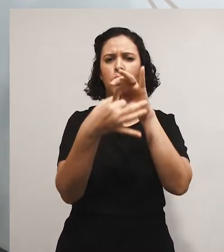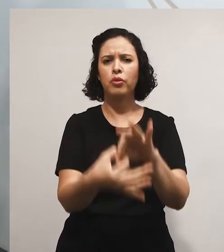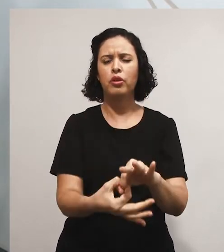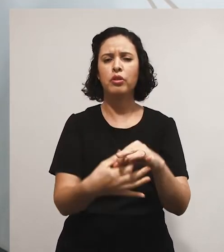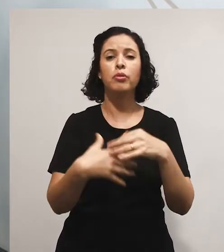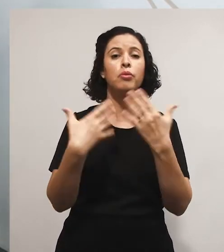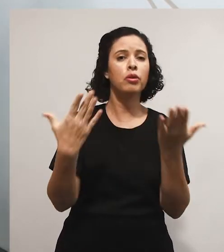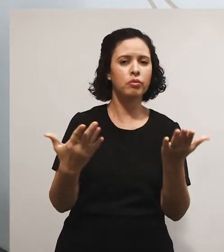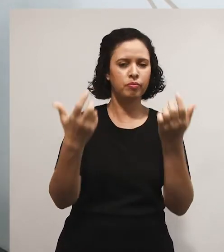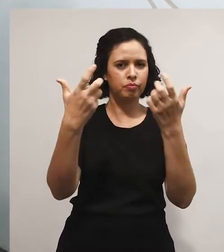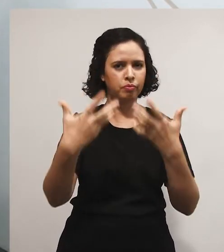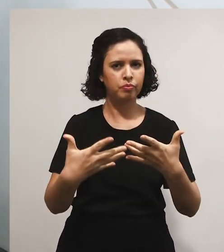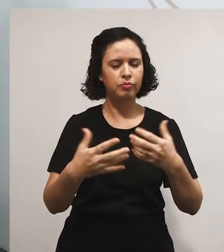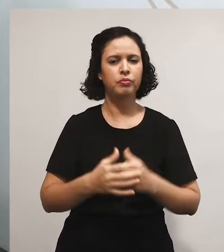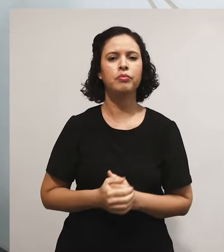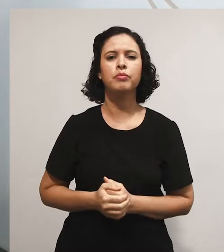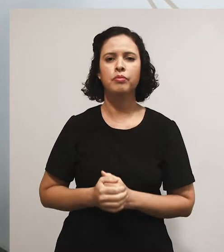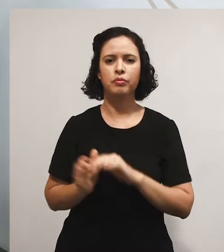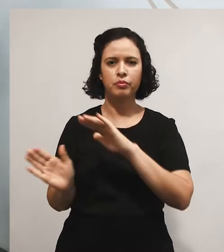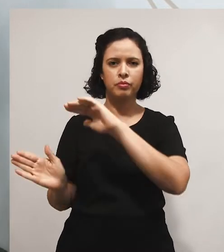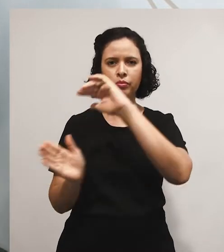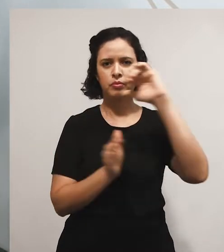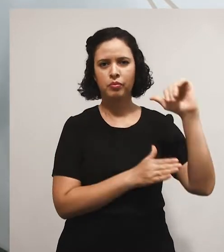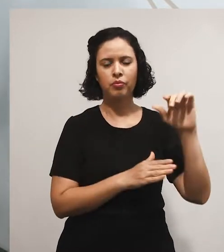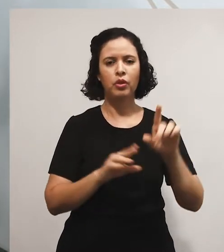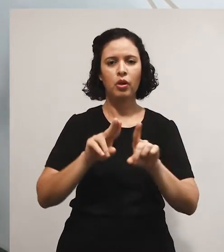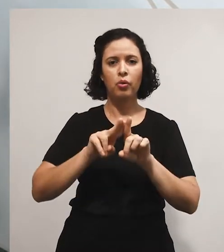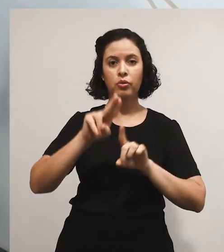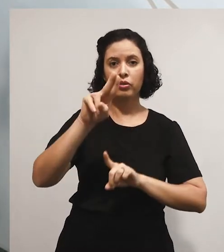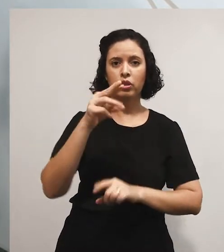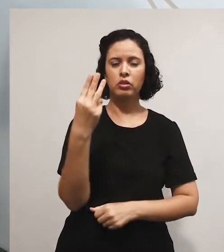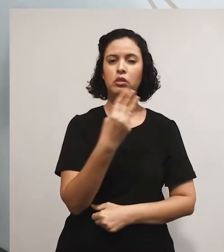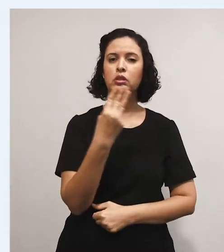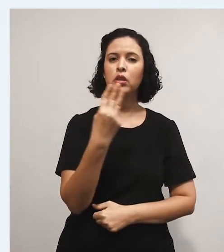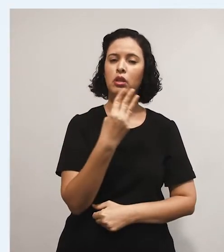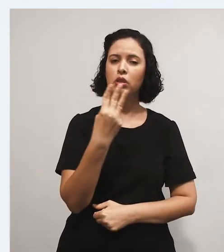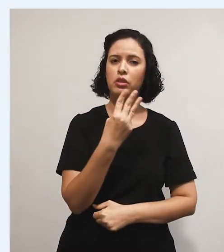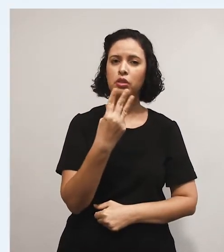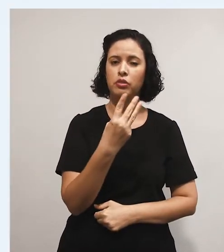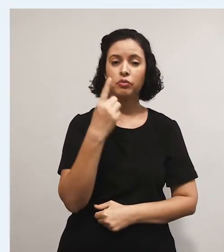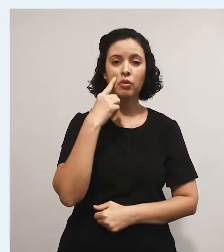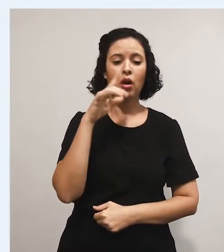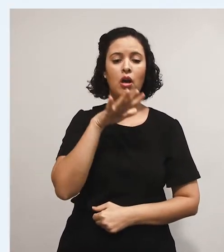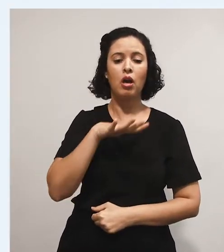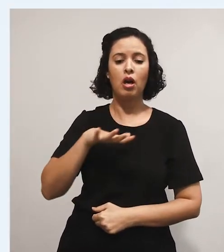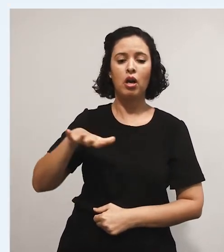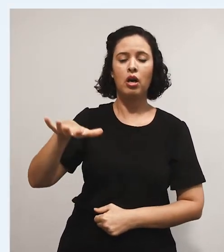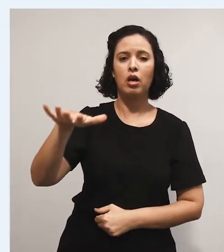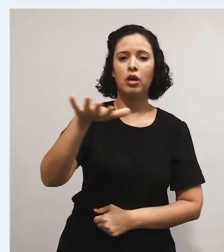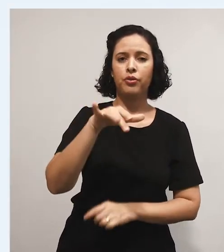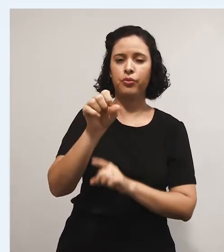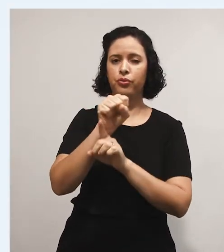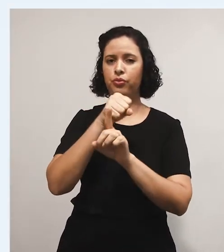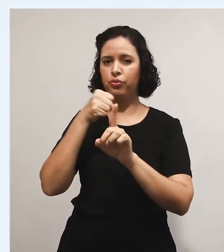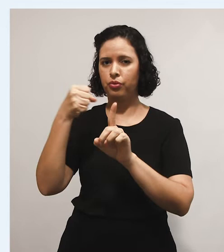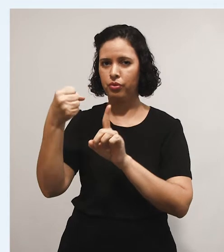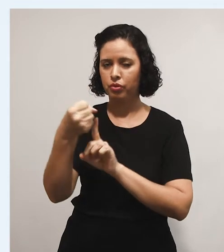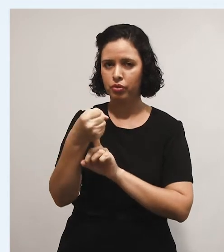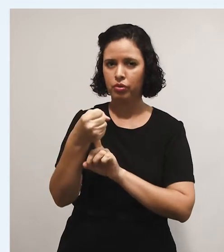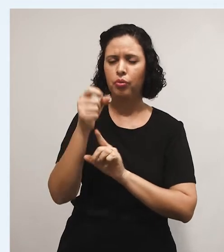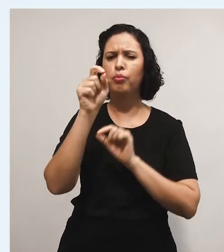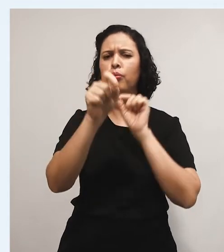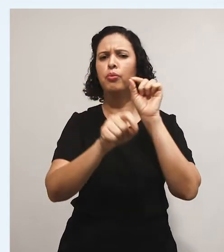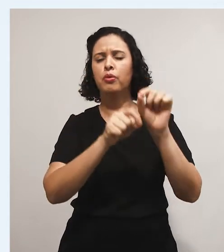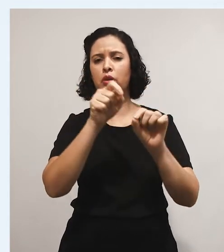surgiu. A unidade 3, nós vamos entrar na dimensão sociológica, que são